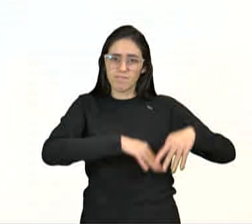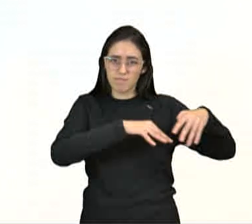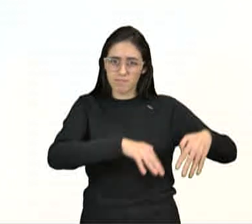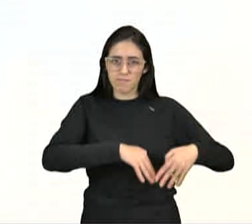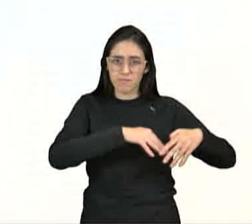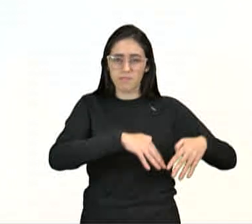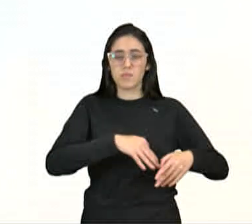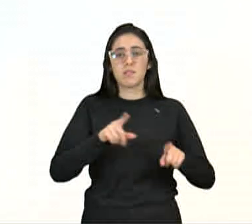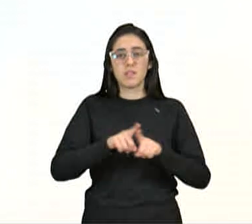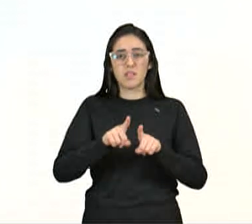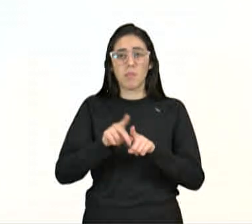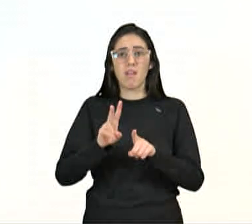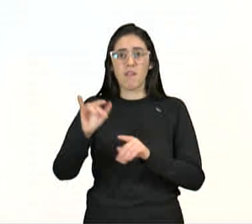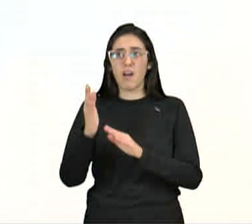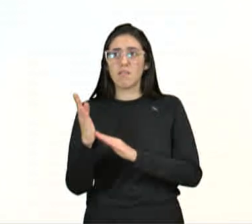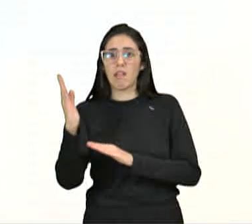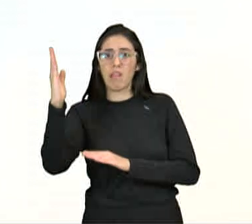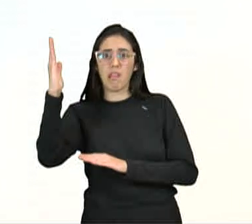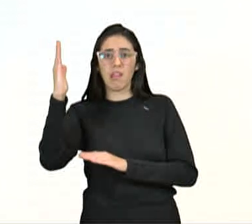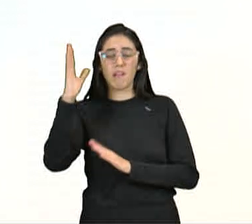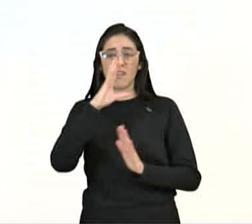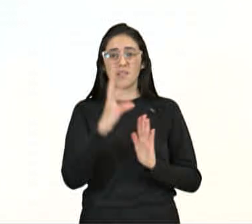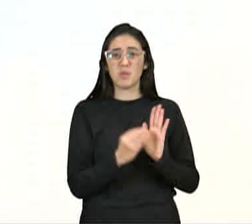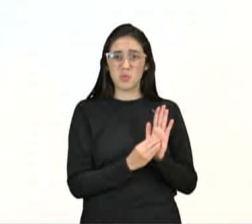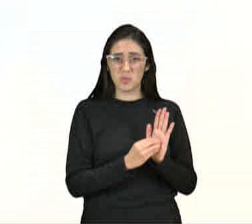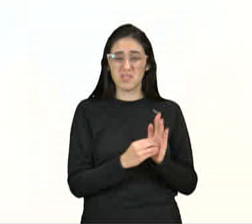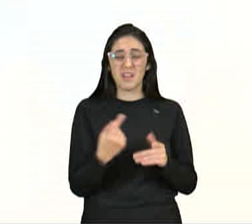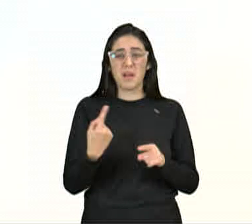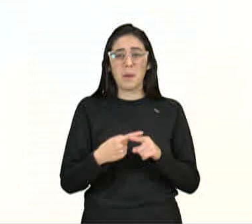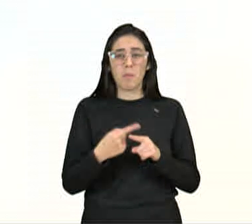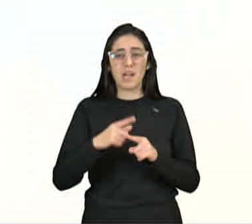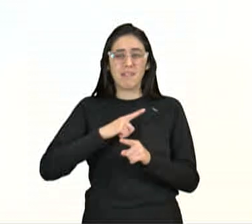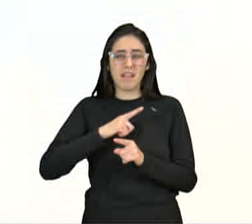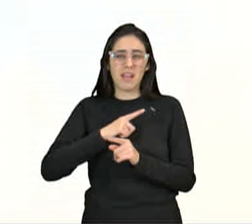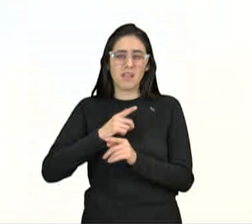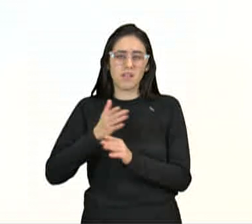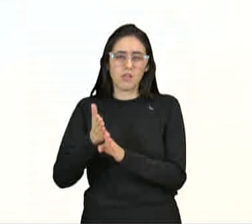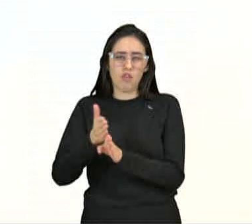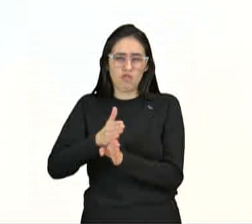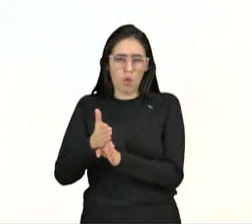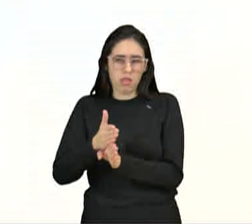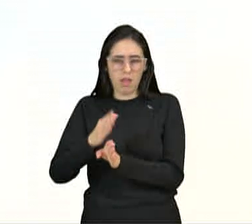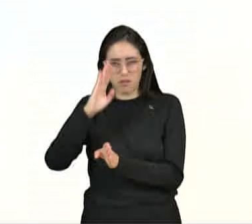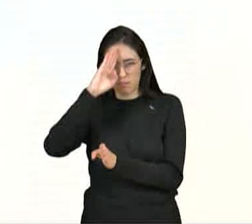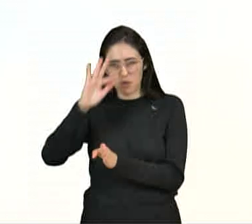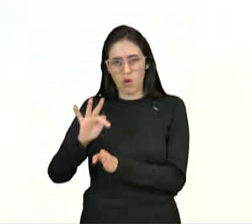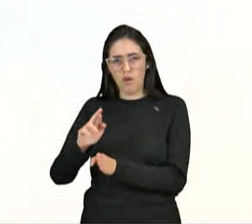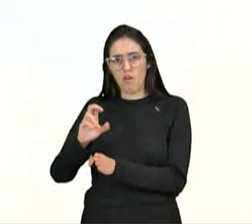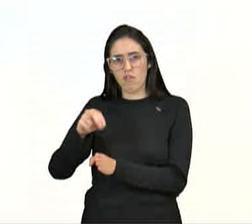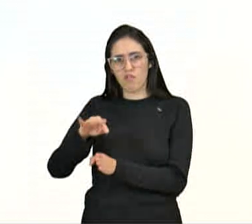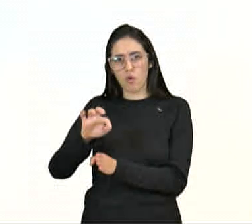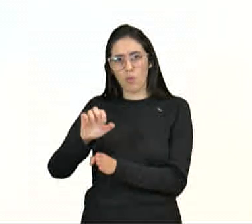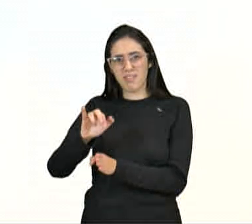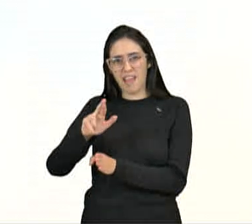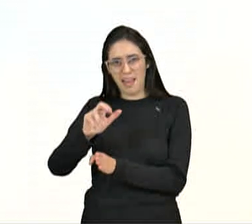em direção à Amazônia, porque a fronteira natural entre o Centro-Oeste, ali a região Centro-Oeste